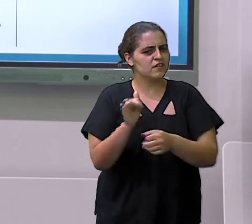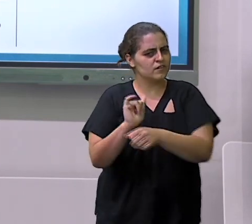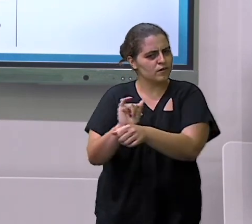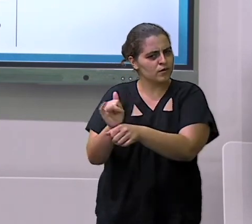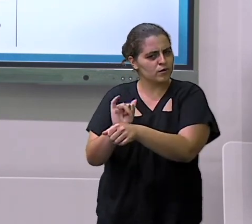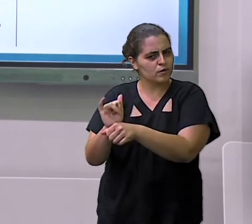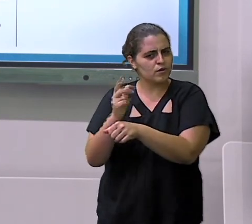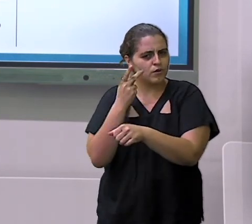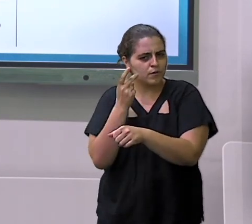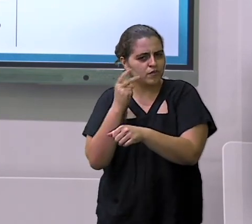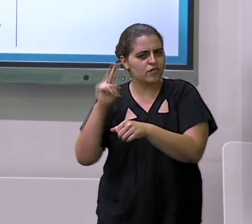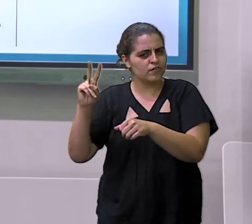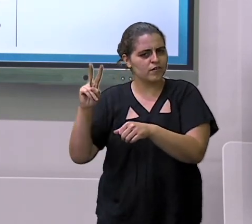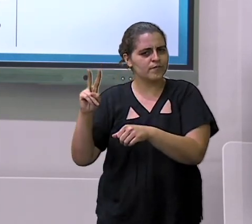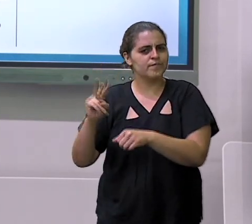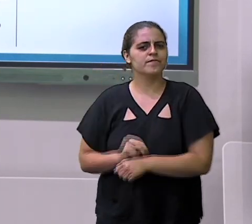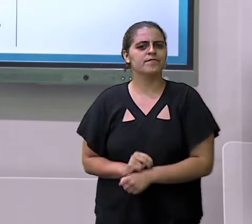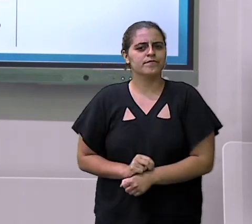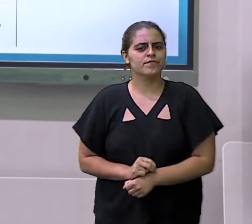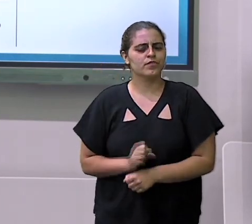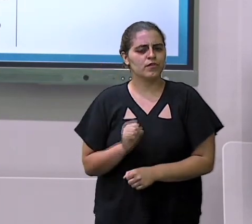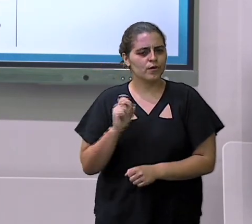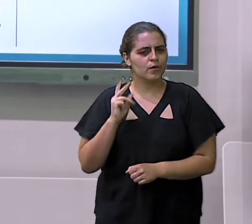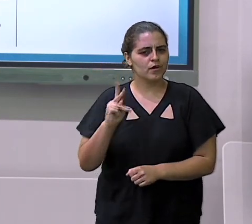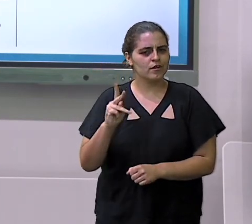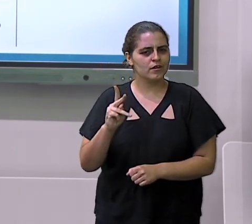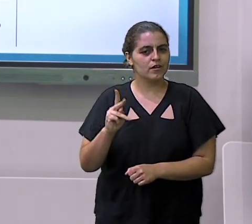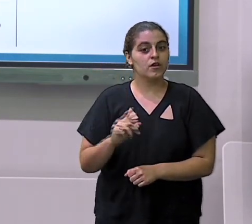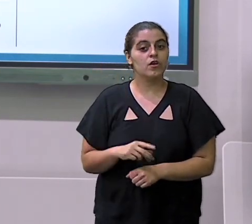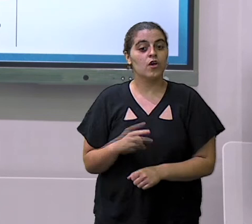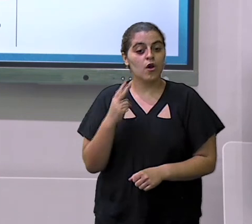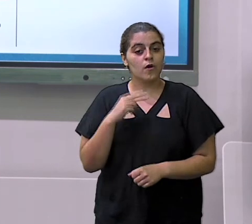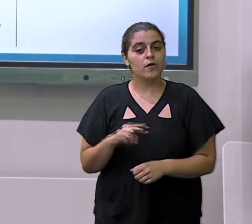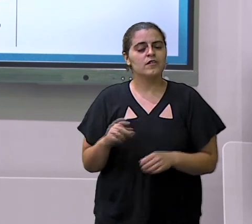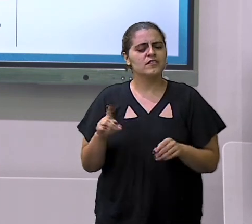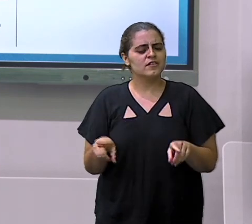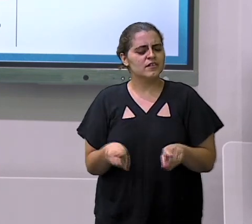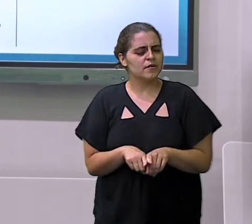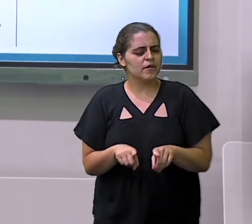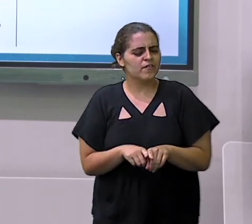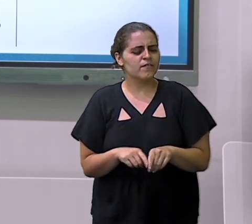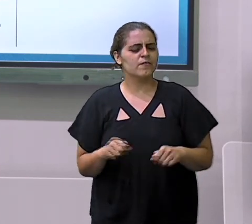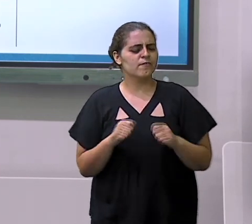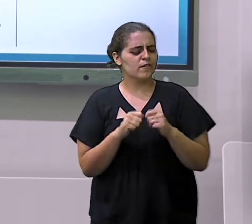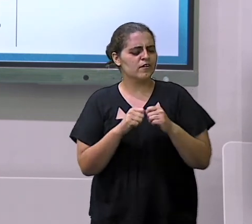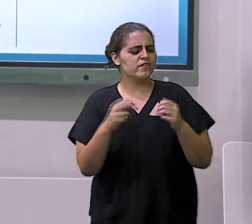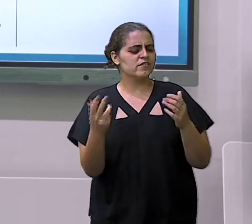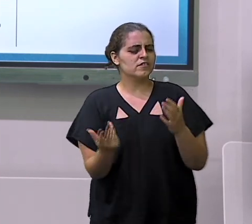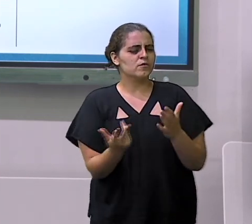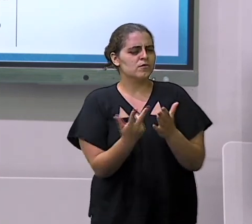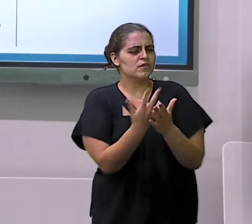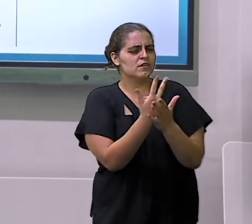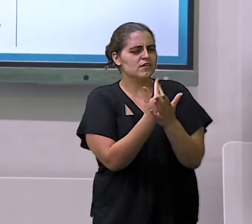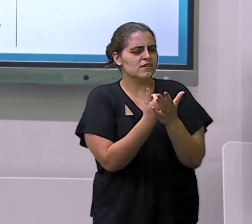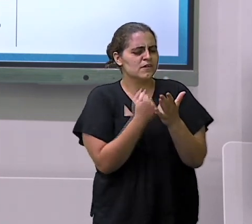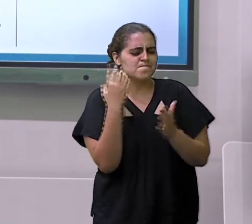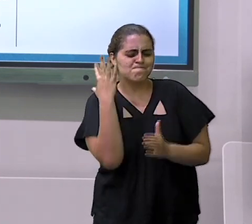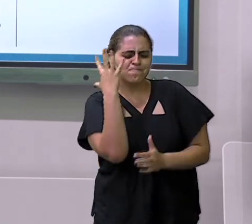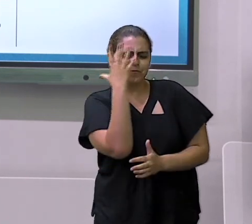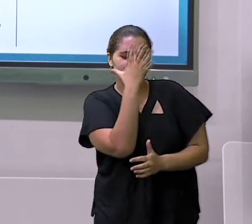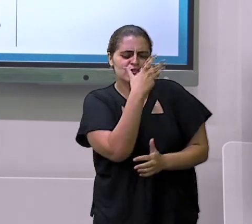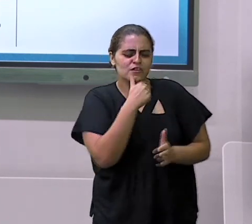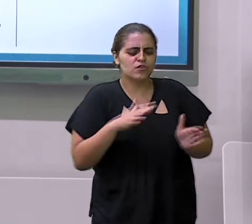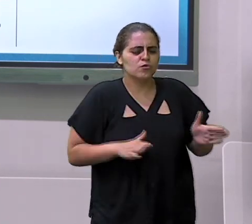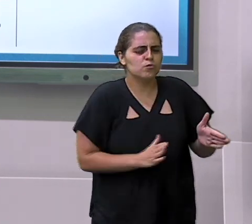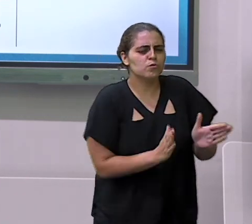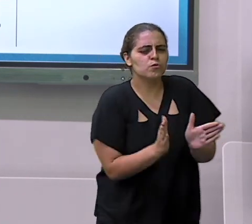YouTube, SMED GV. Combinado? E olha, faça um desenho bem bonito aí de um rio, de uma cachoeira.